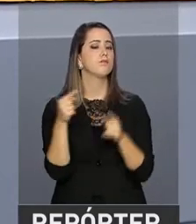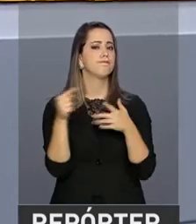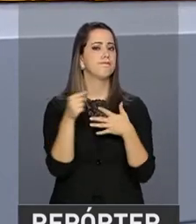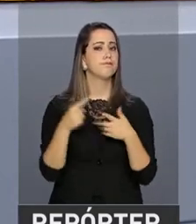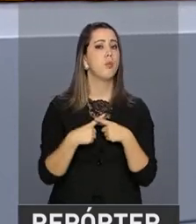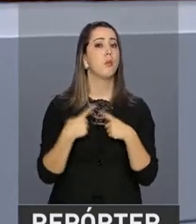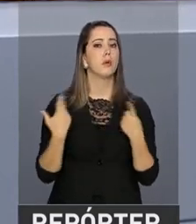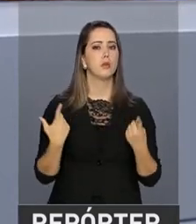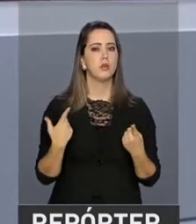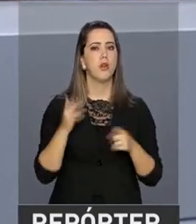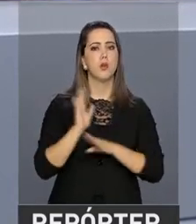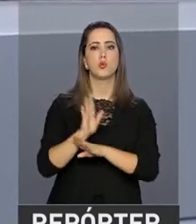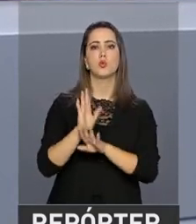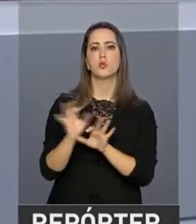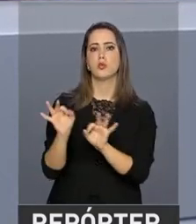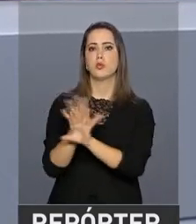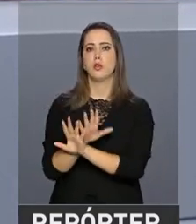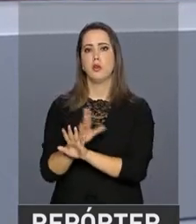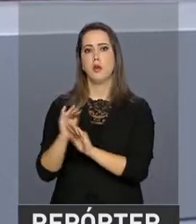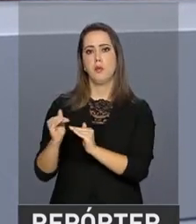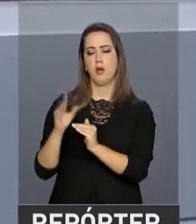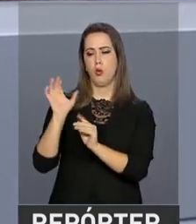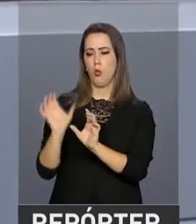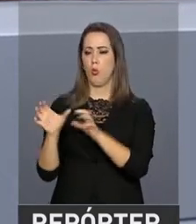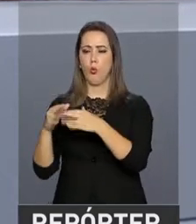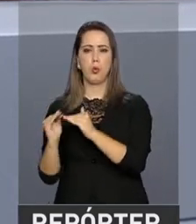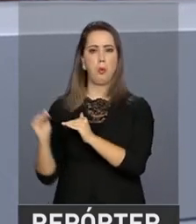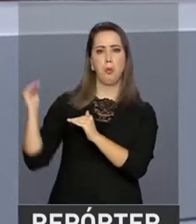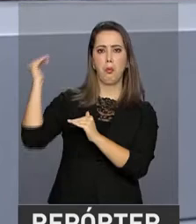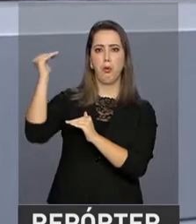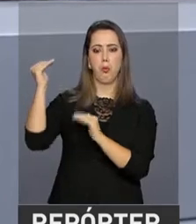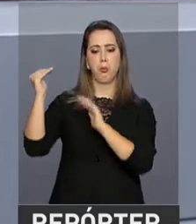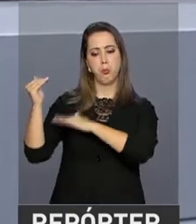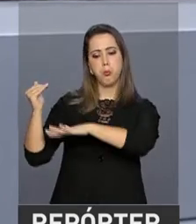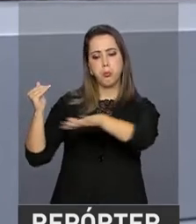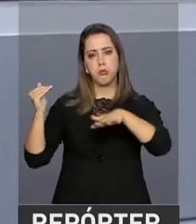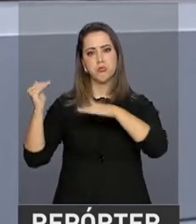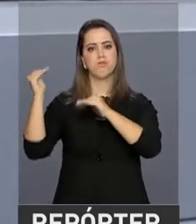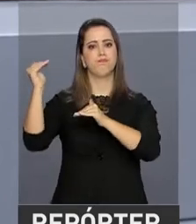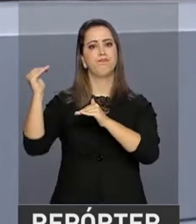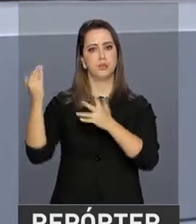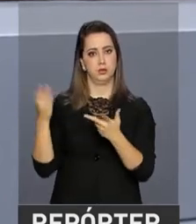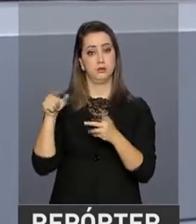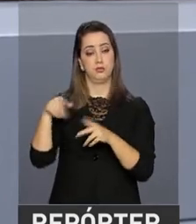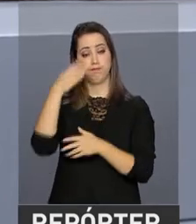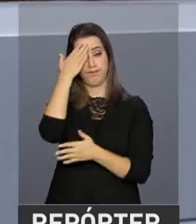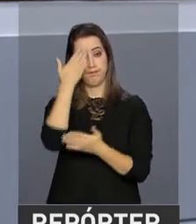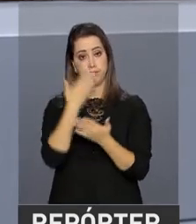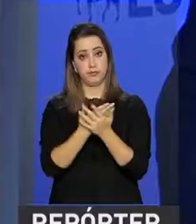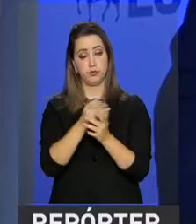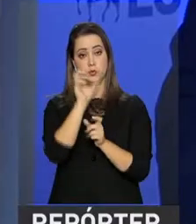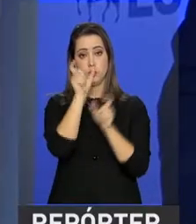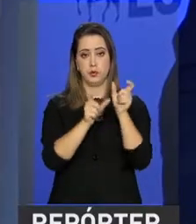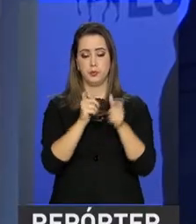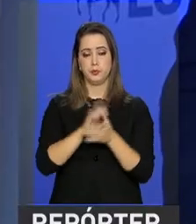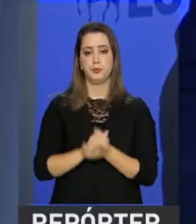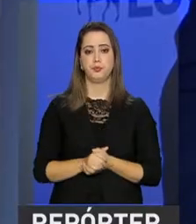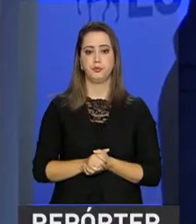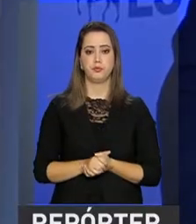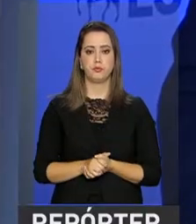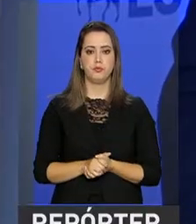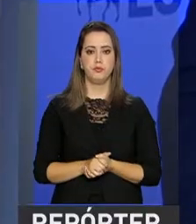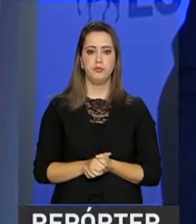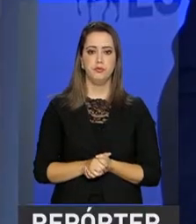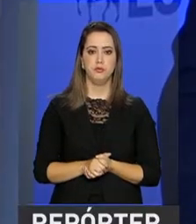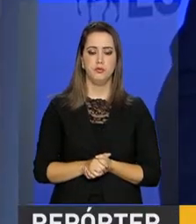vai ajudar a acabar com privilégios e garantir a confiança dos investidores no brasil com a